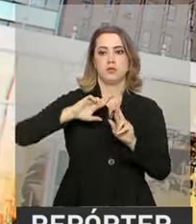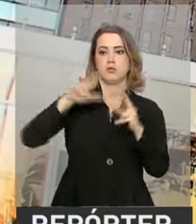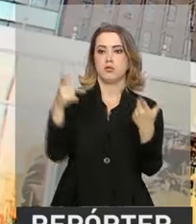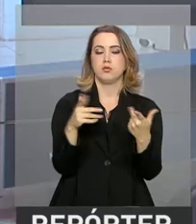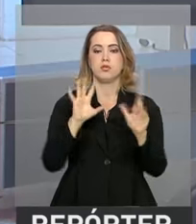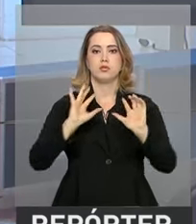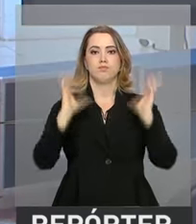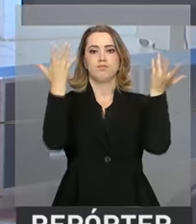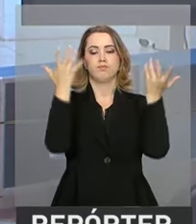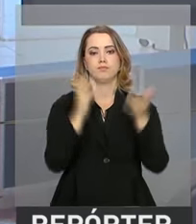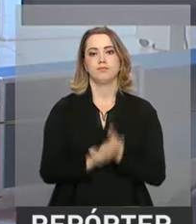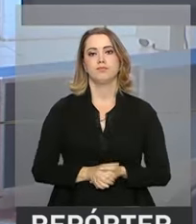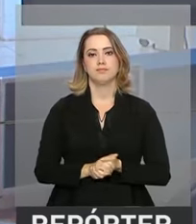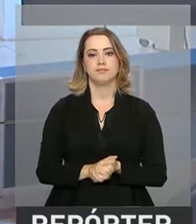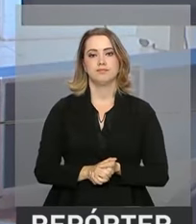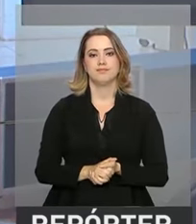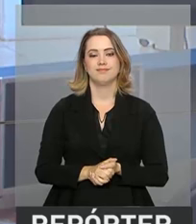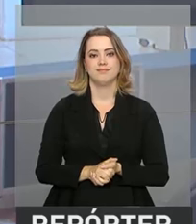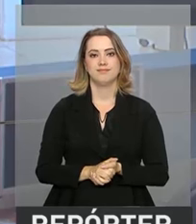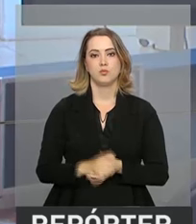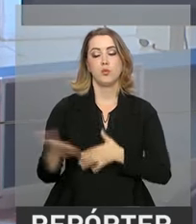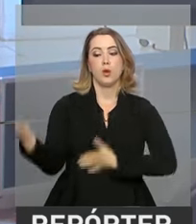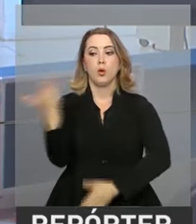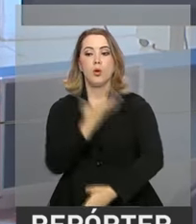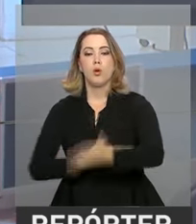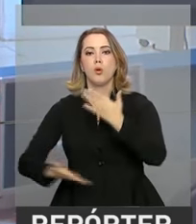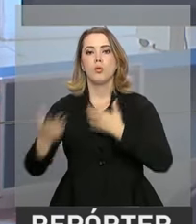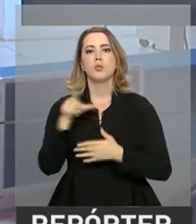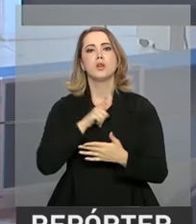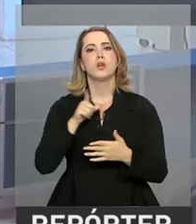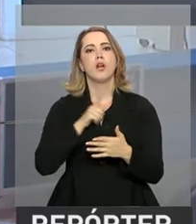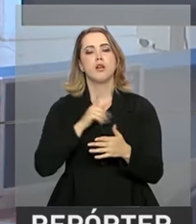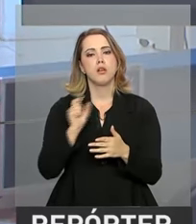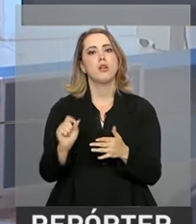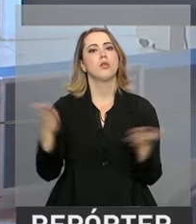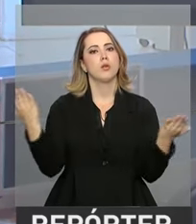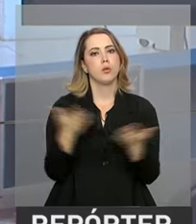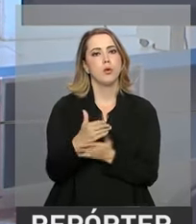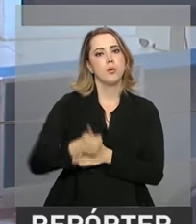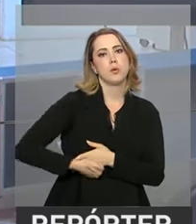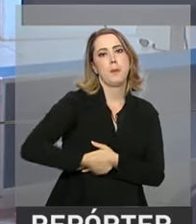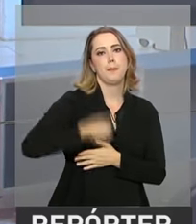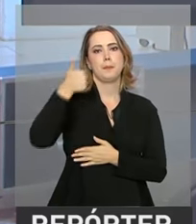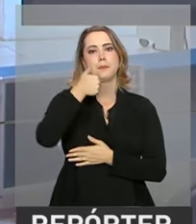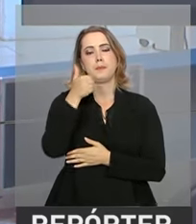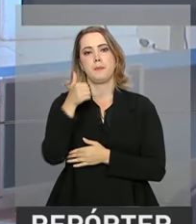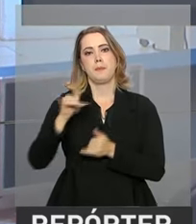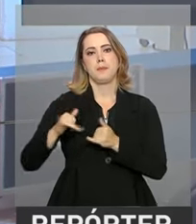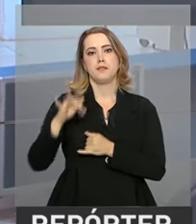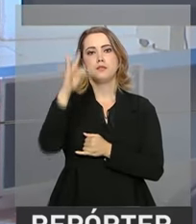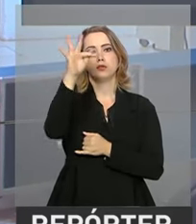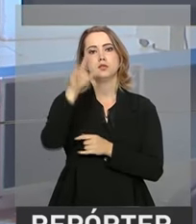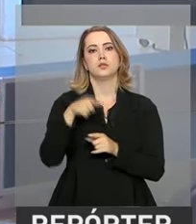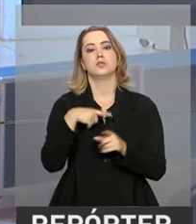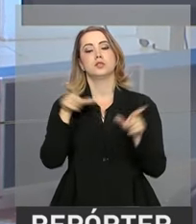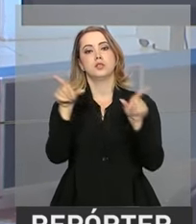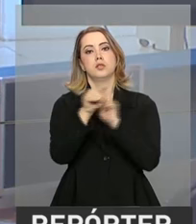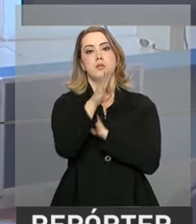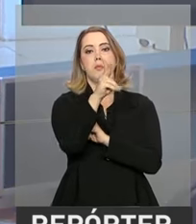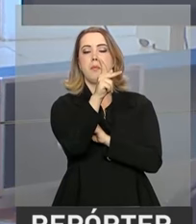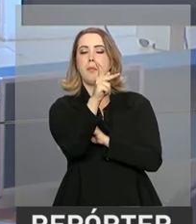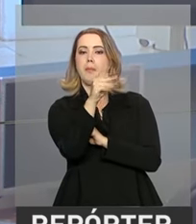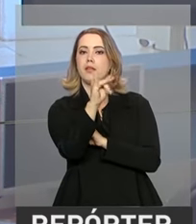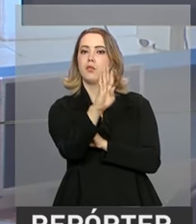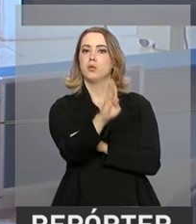climáticas. O mercado aponta tendência de melhoria da inflação e do produto interno bruto. E o ministro da Fazenda,